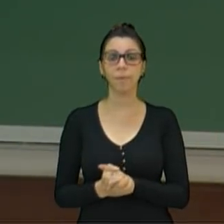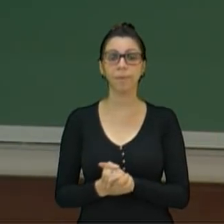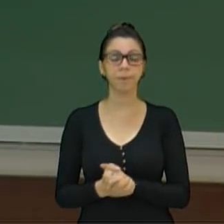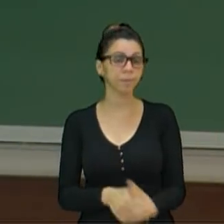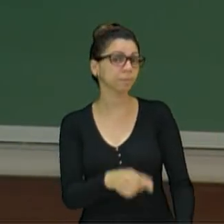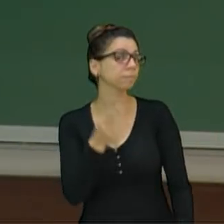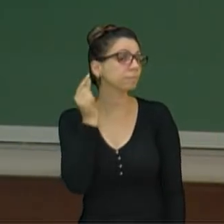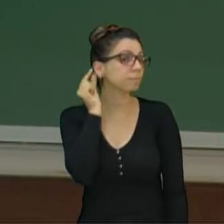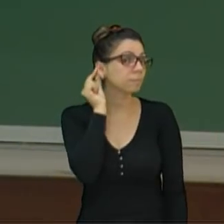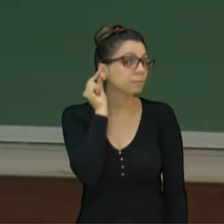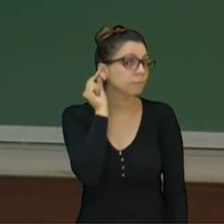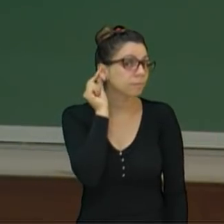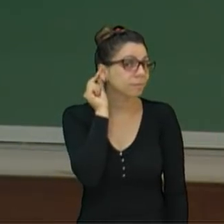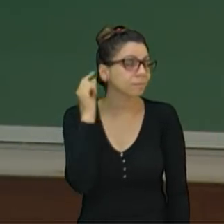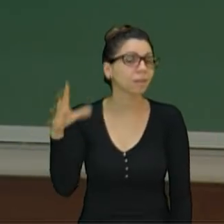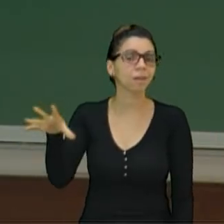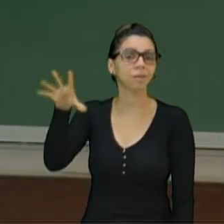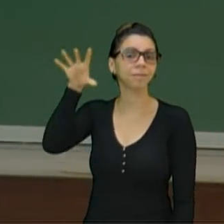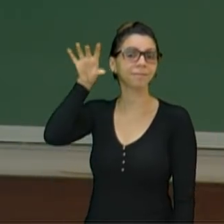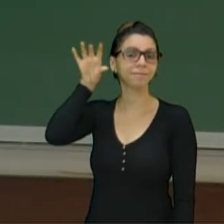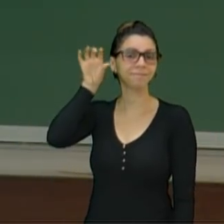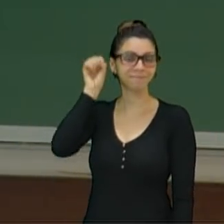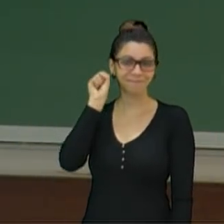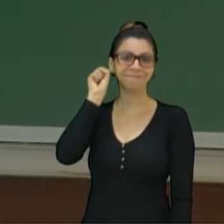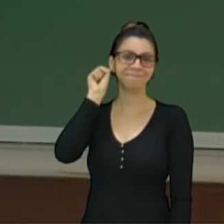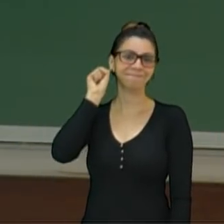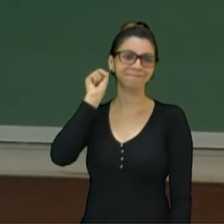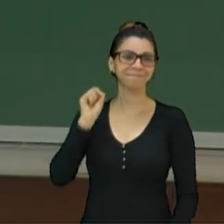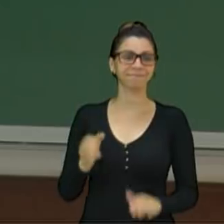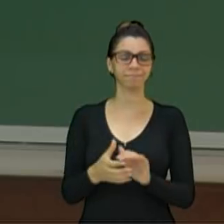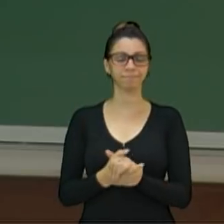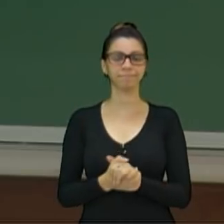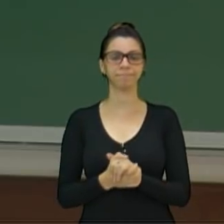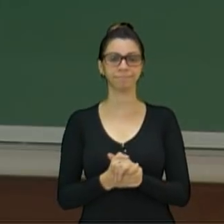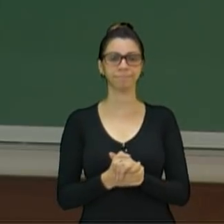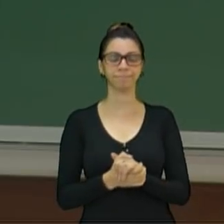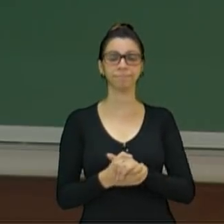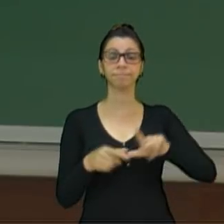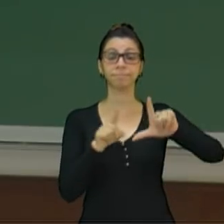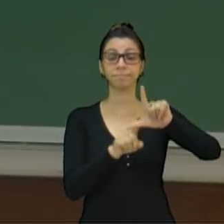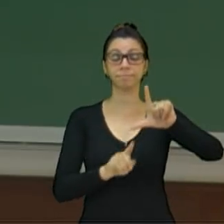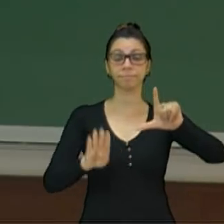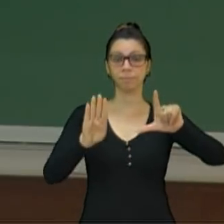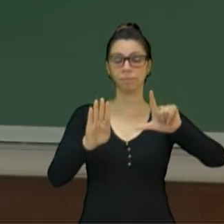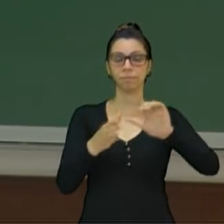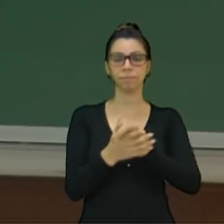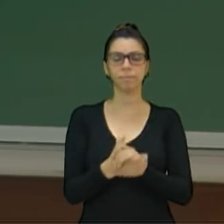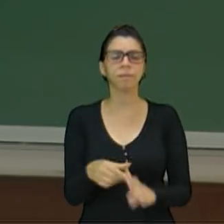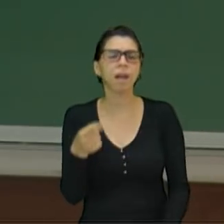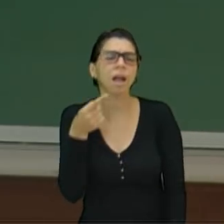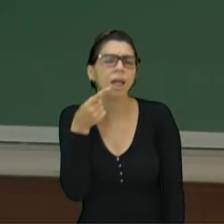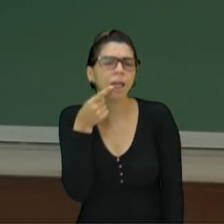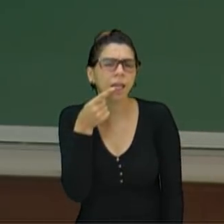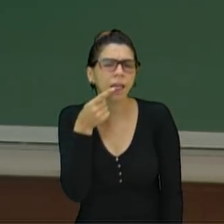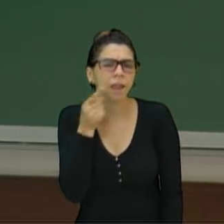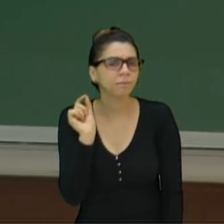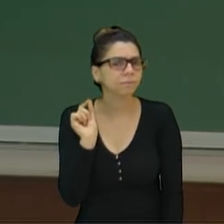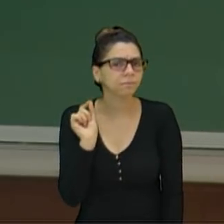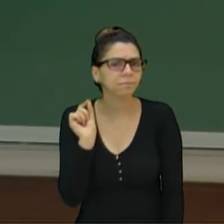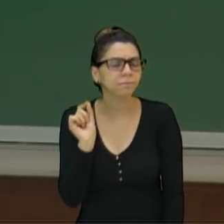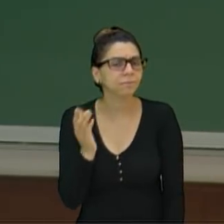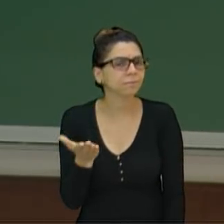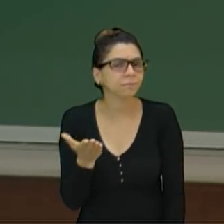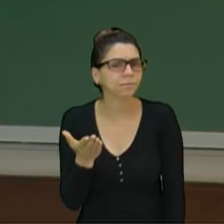está relacionada com o sentido da audição. Letra B, língua. Será que a língua é só para